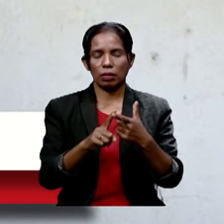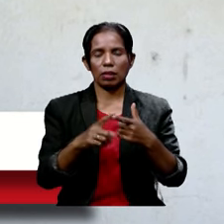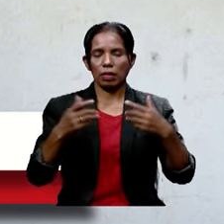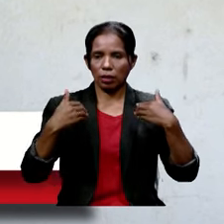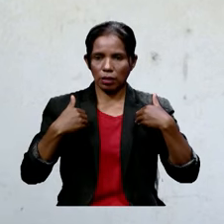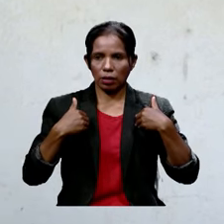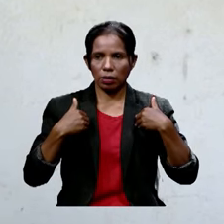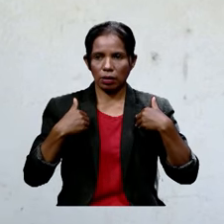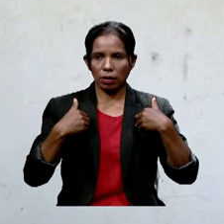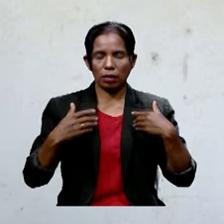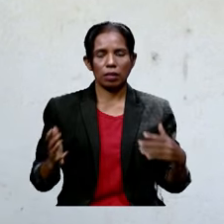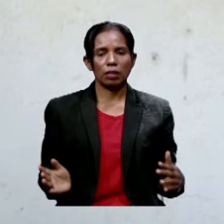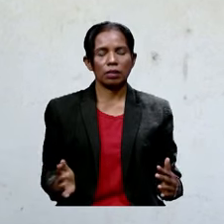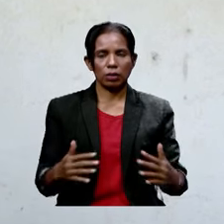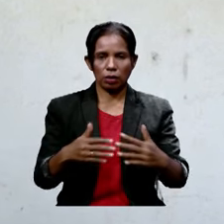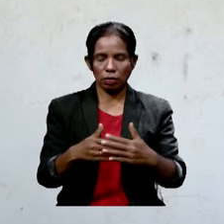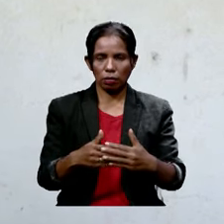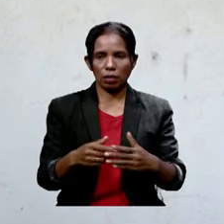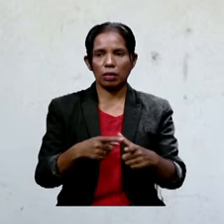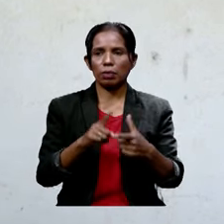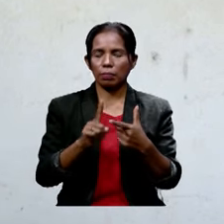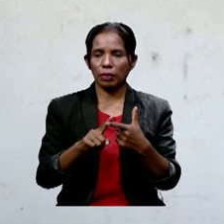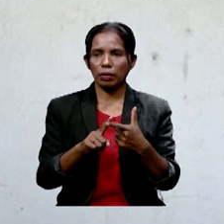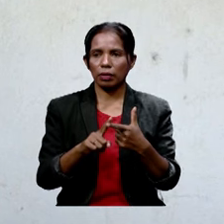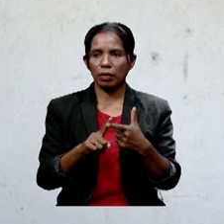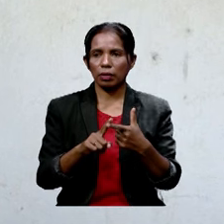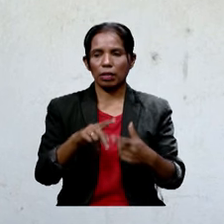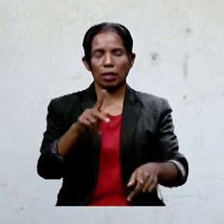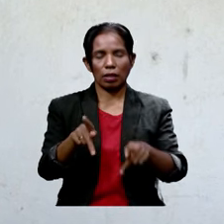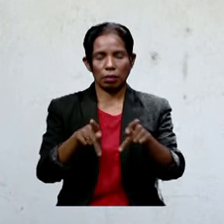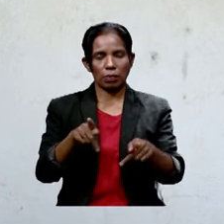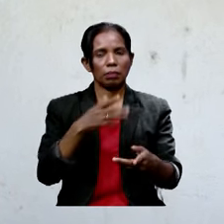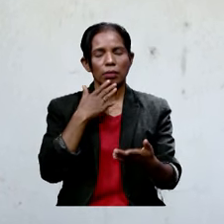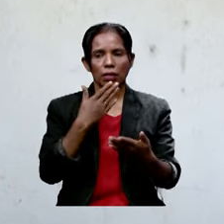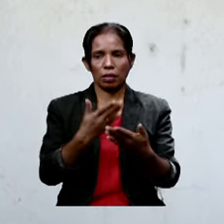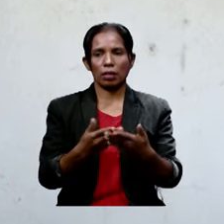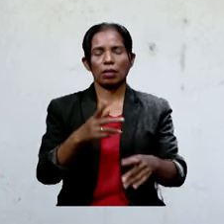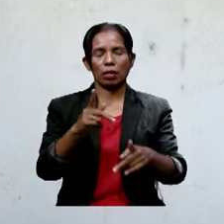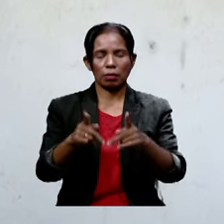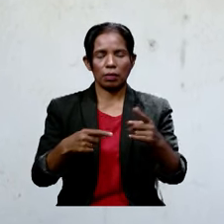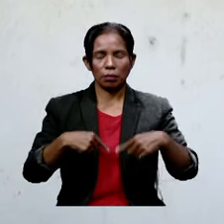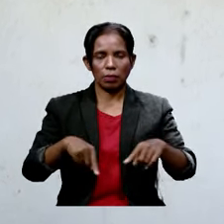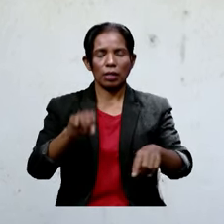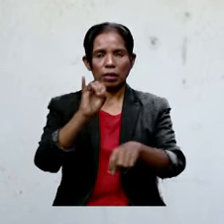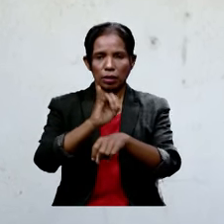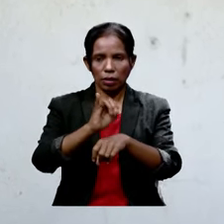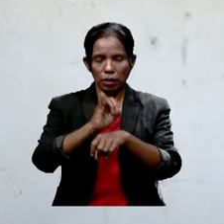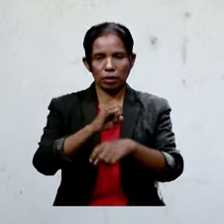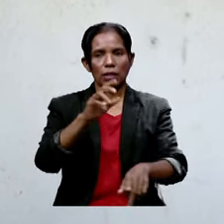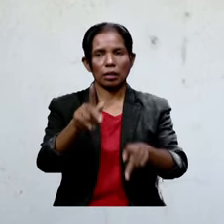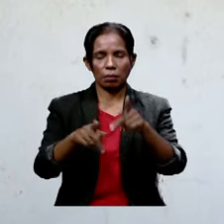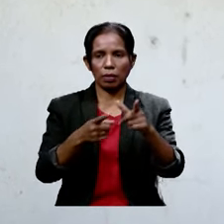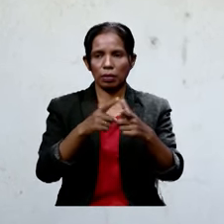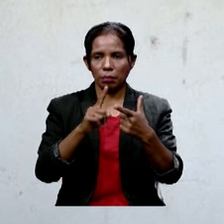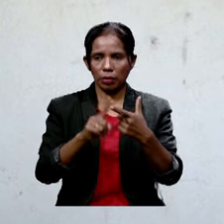acontece sen rua depois nia ema ne be ma dia, ema ne be ma aktivi he igreja, ema ne be ma depois